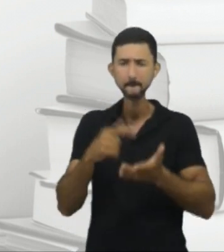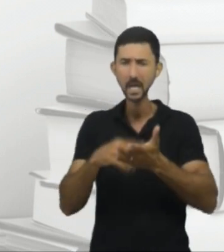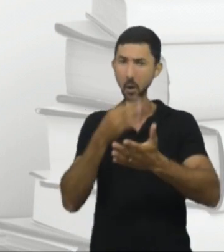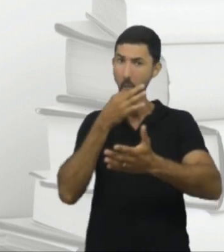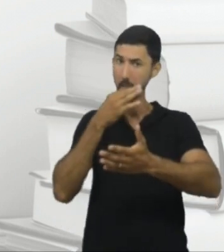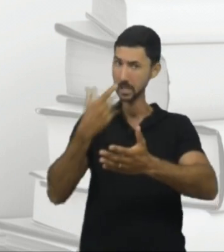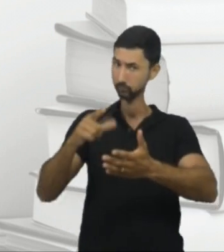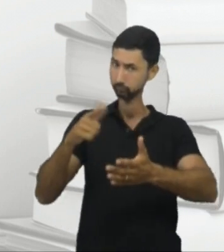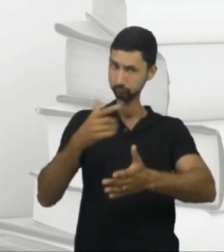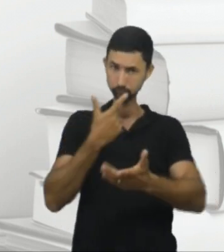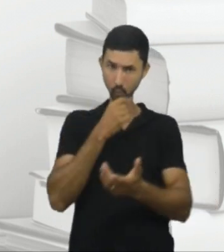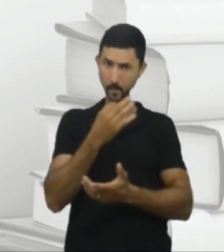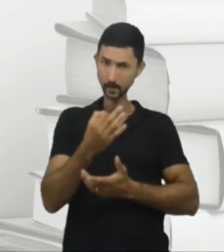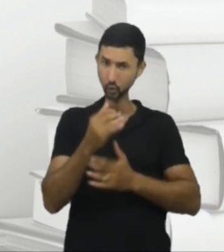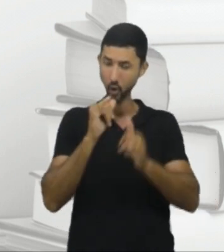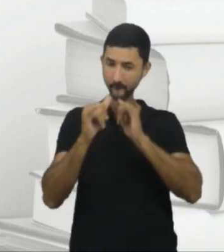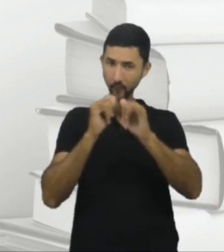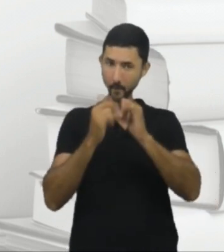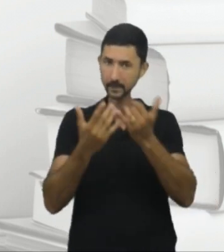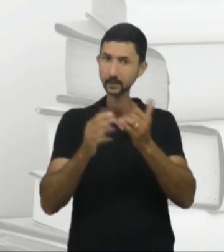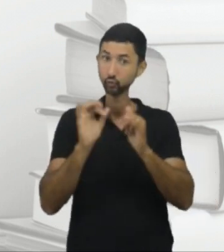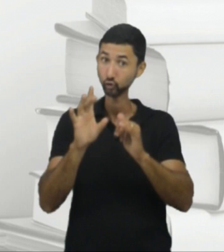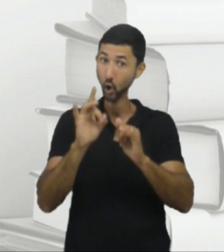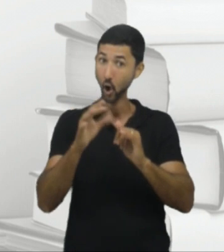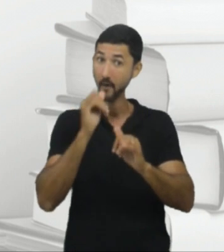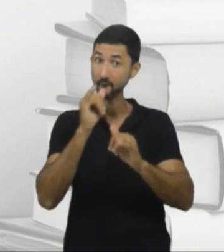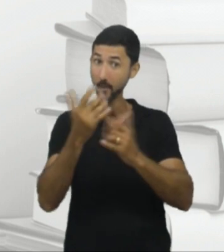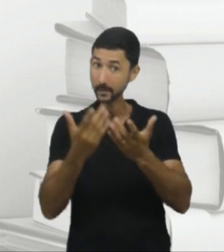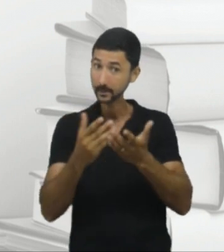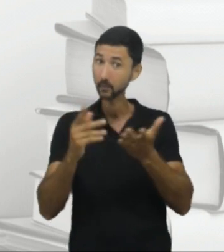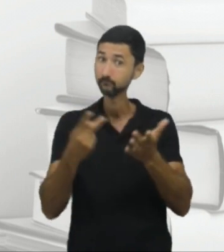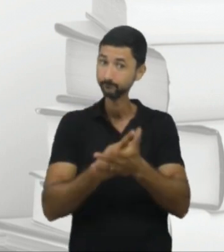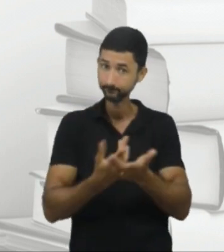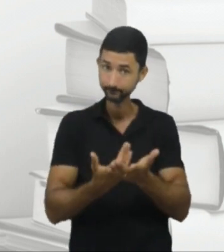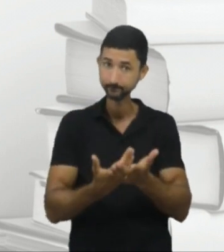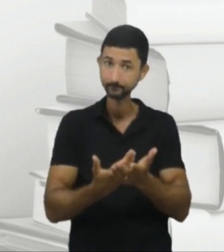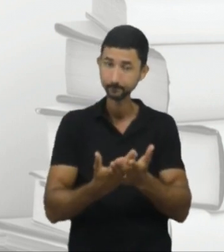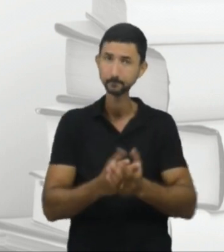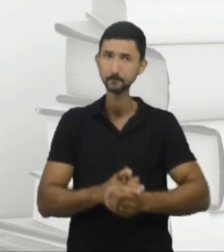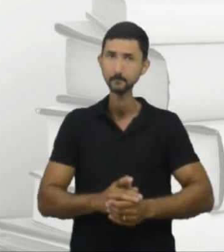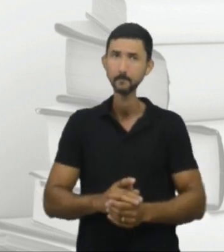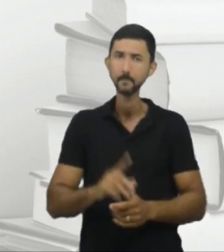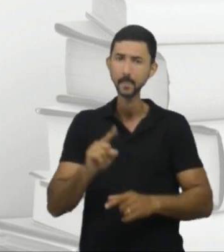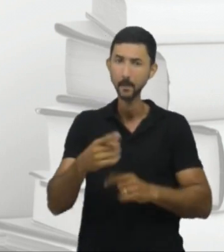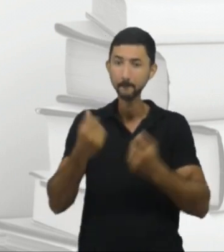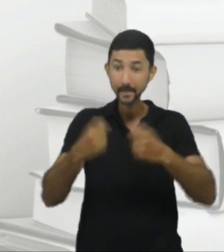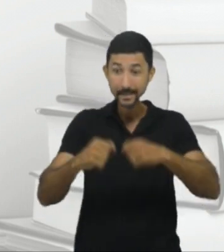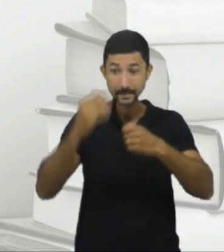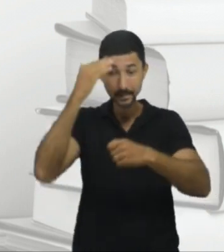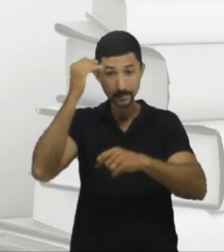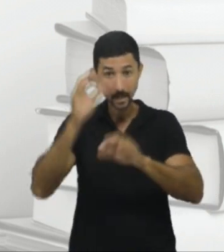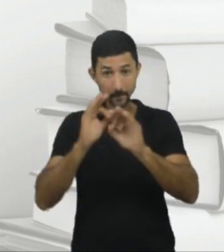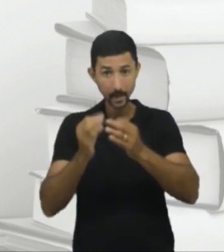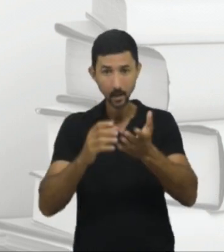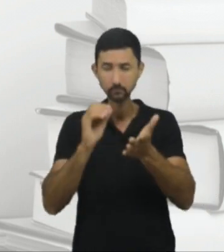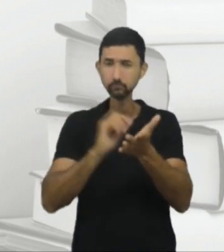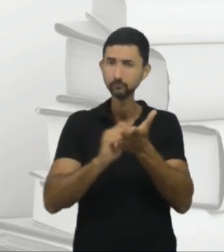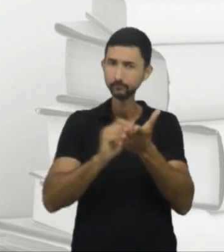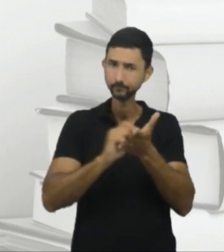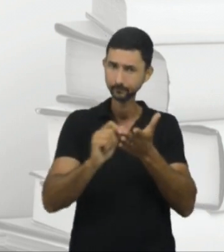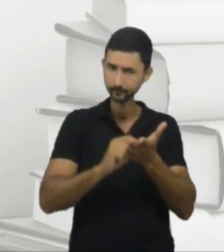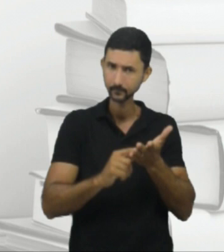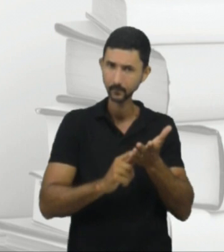de nada. Você só tem uma informação, você só tem um fato. Esse é um outro ponto que você precisa fazer registro